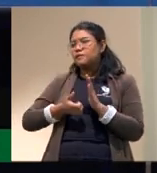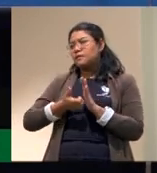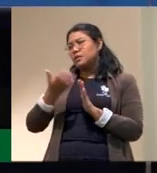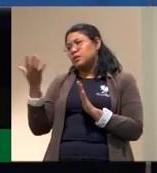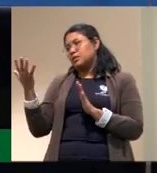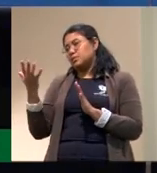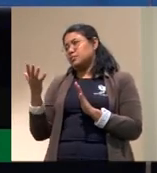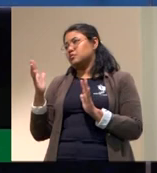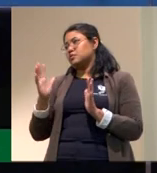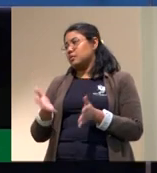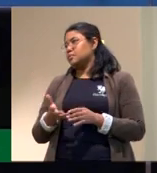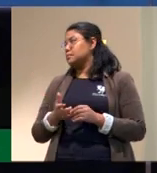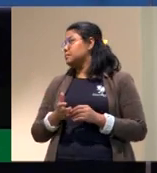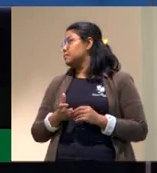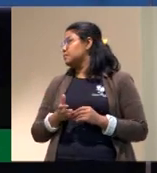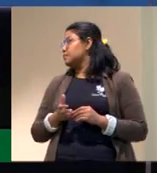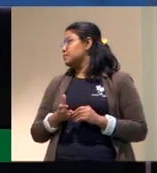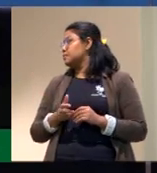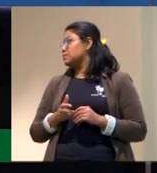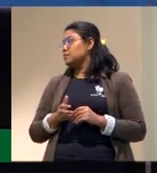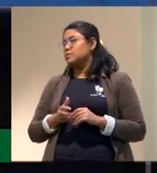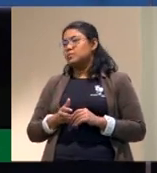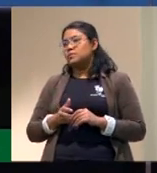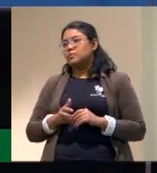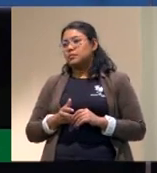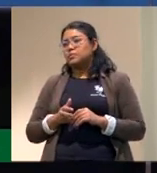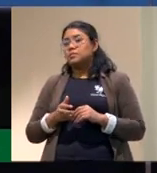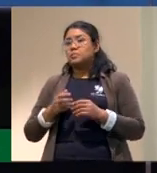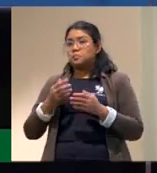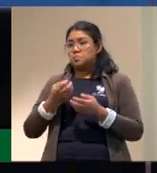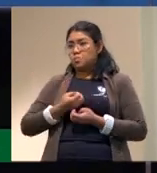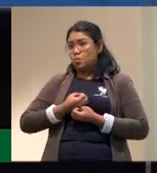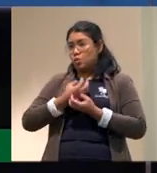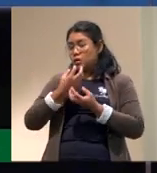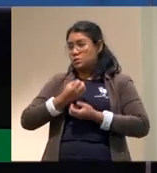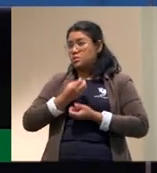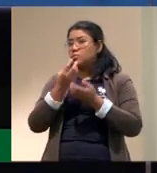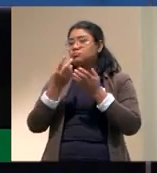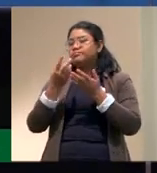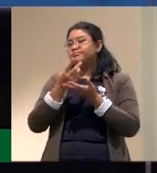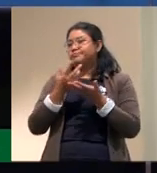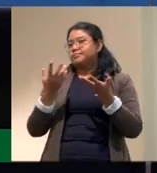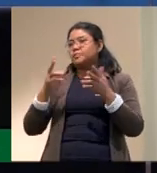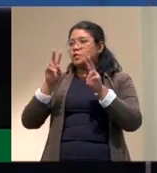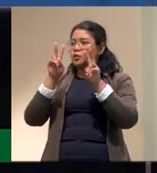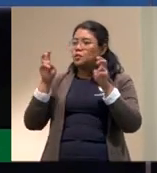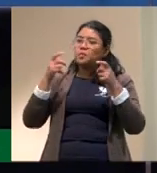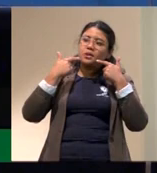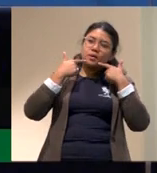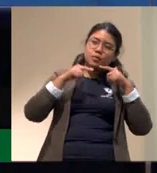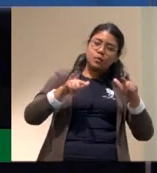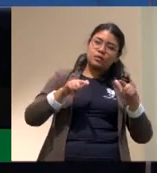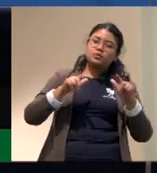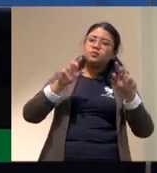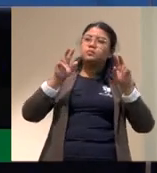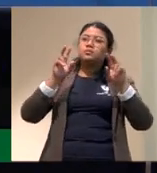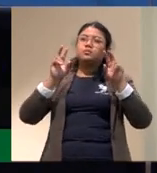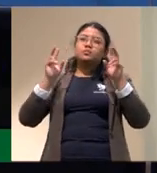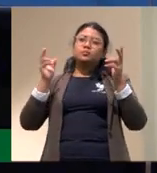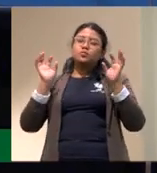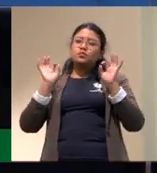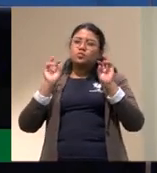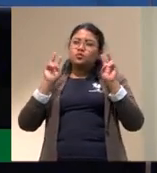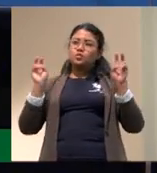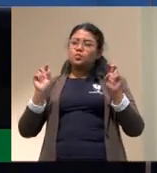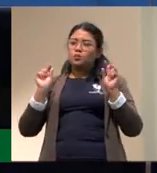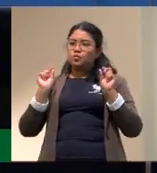Né? Ela é muito representativa dessa concepção de linguagem ao afirmar